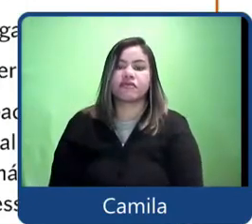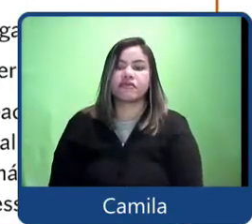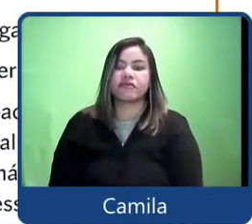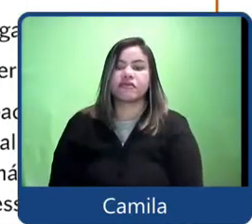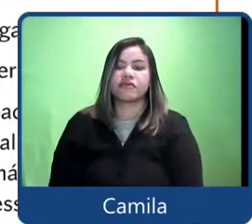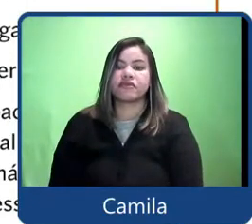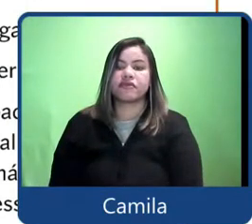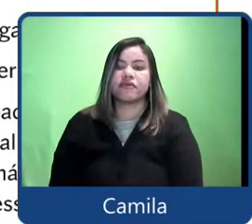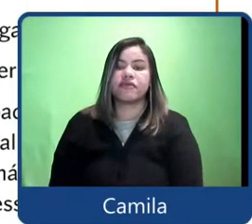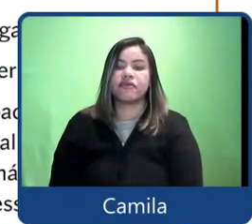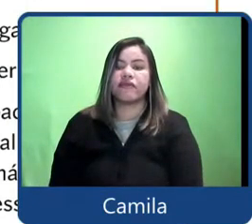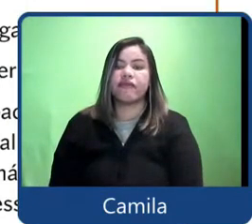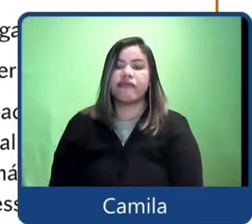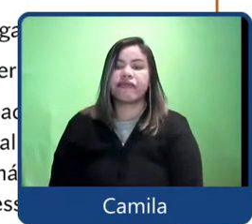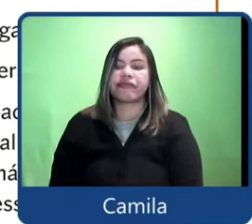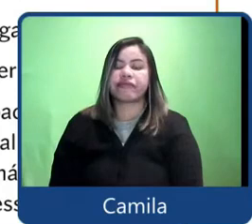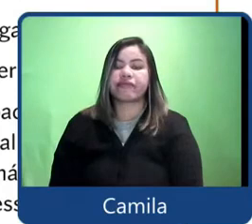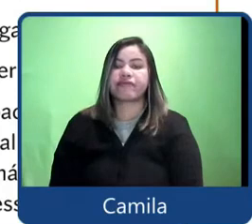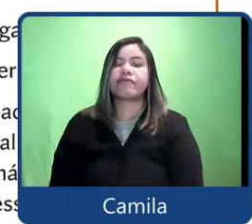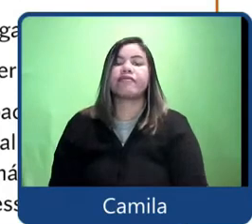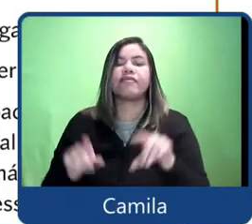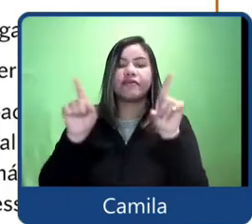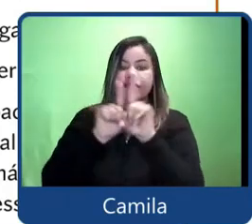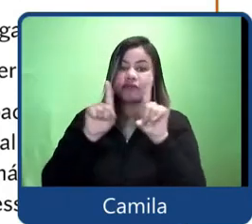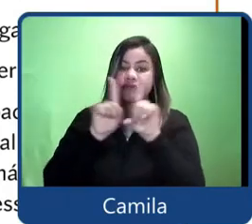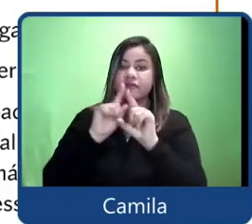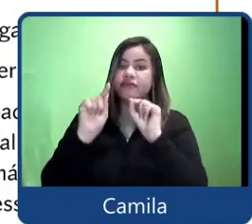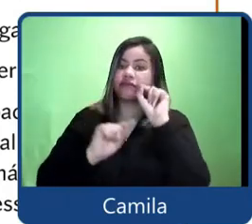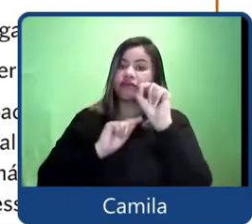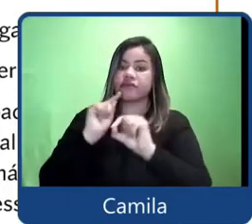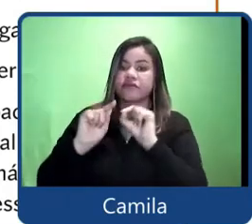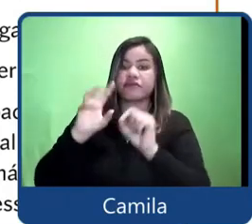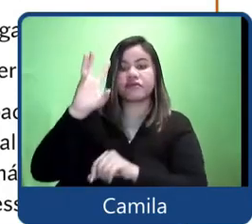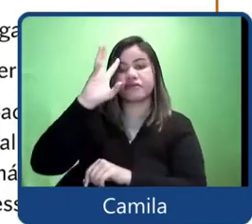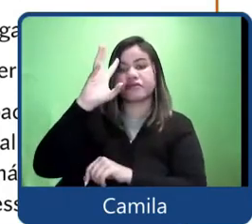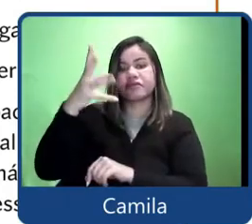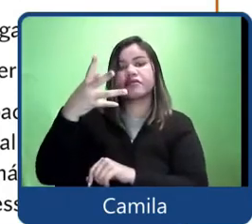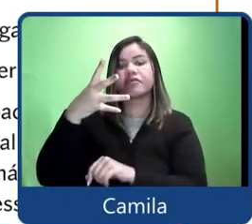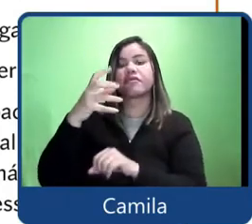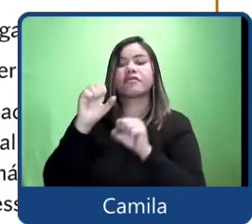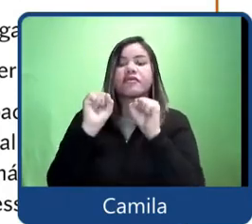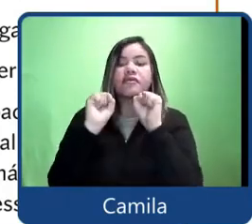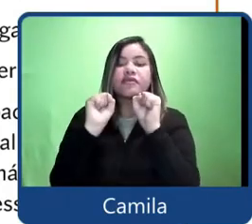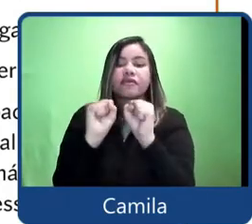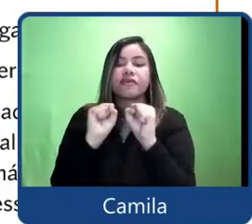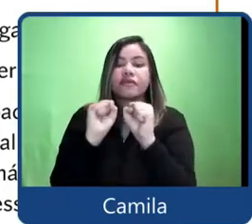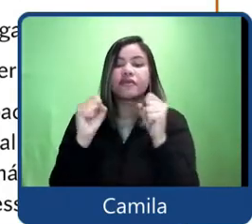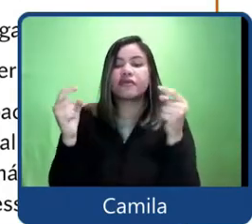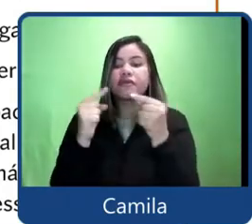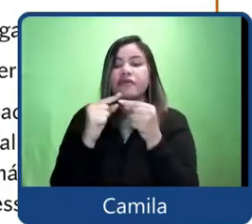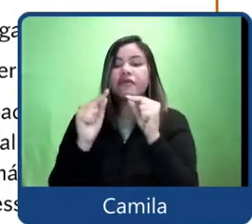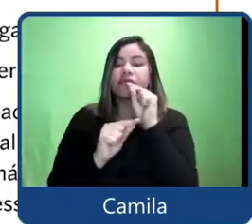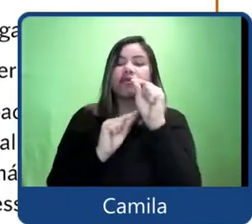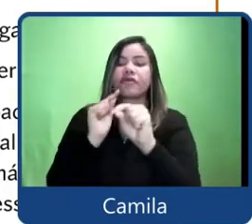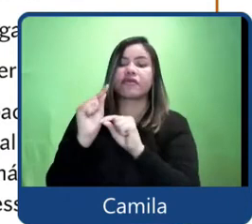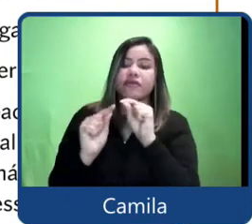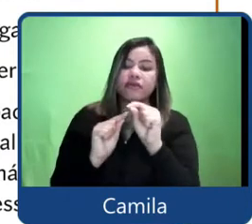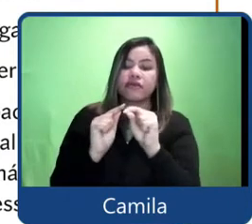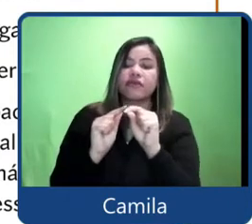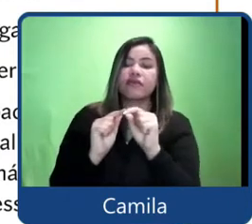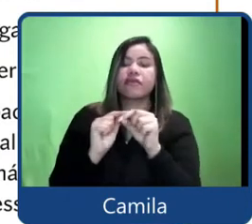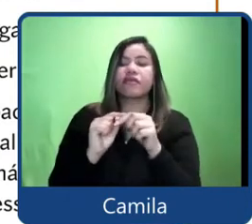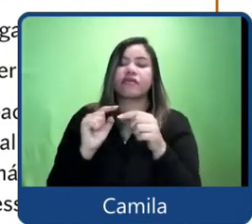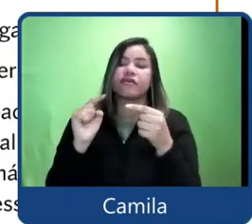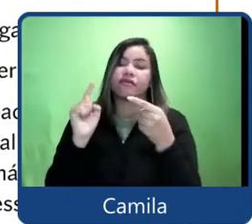Além disso, eventos climáticos, né, extremos, após a sua ocorrência, eles